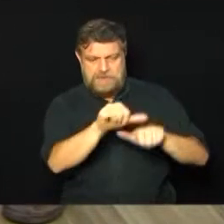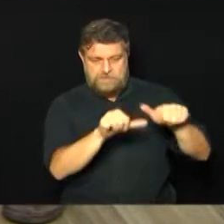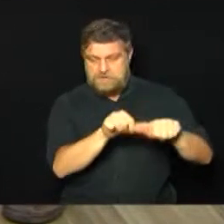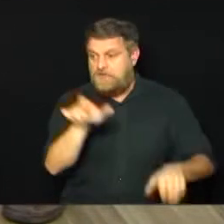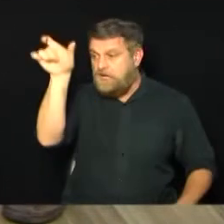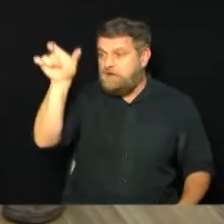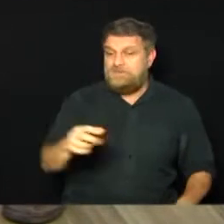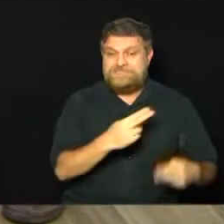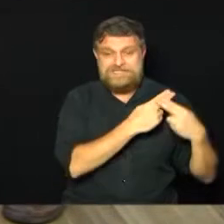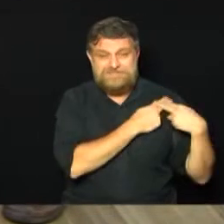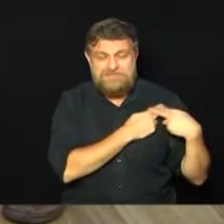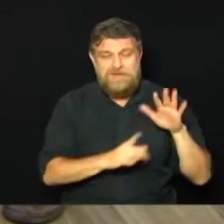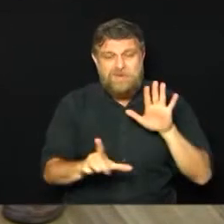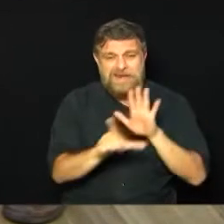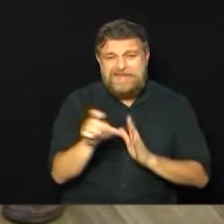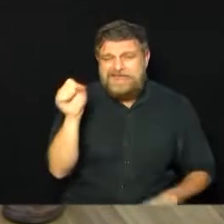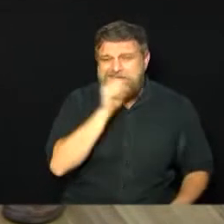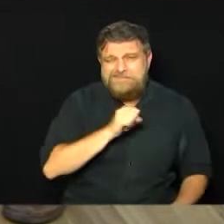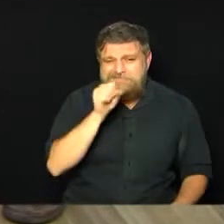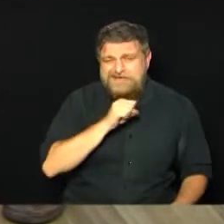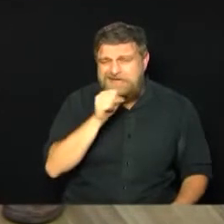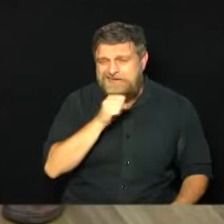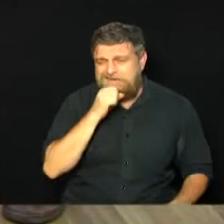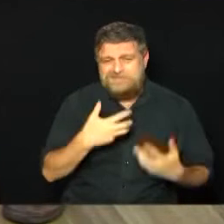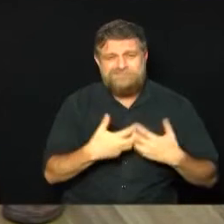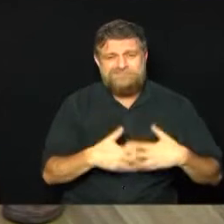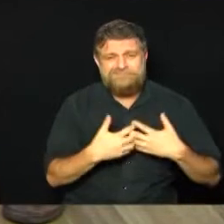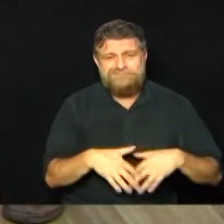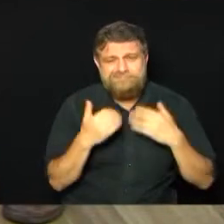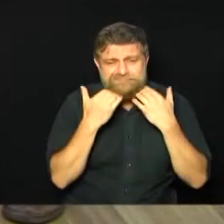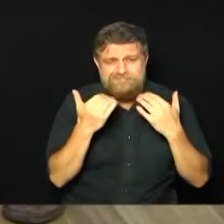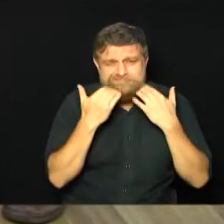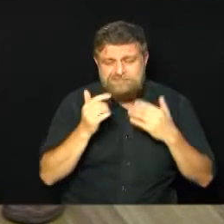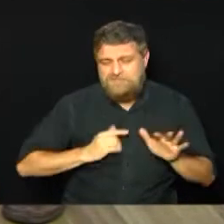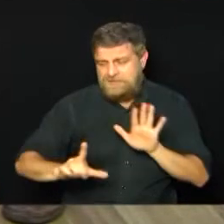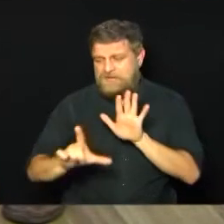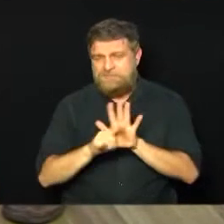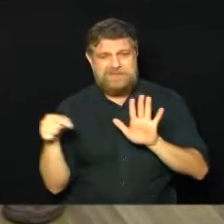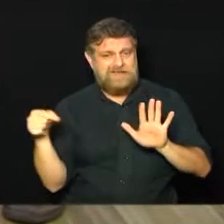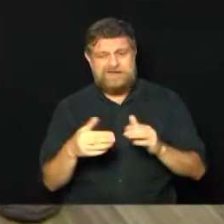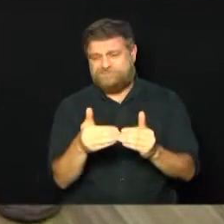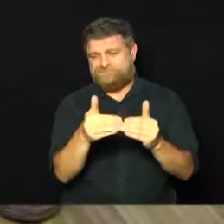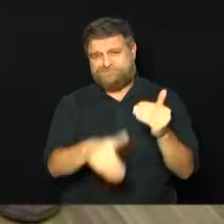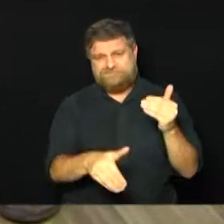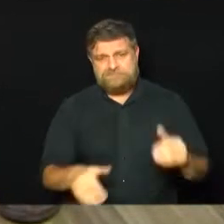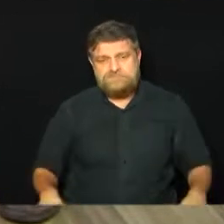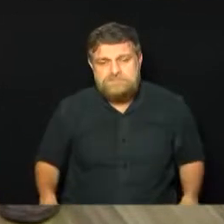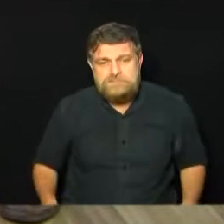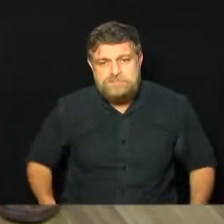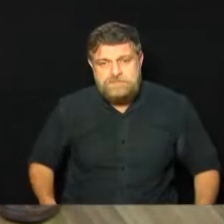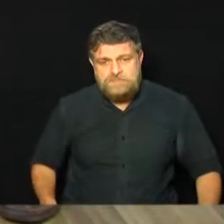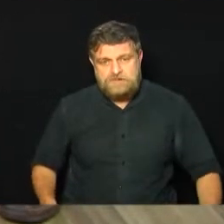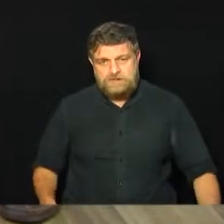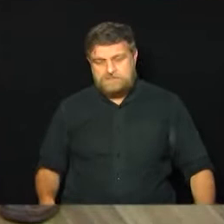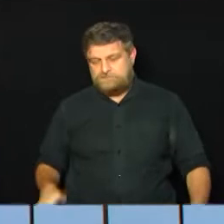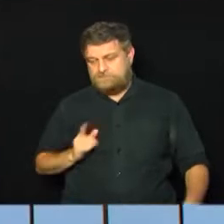comissão aí de leis obsoletas, né? O que se tem visto na prática? Tem muita lei que hoje não é mais aplicável. Eu